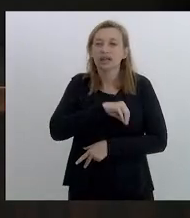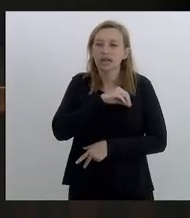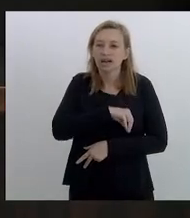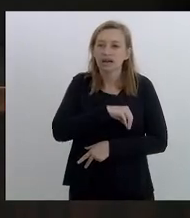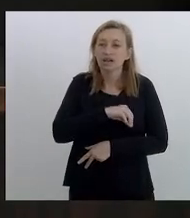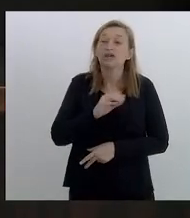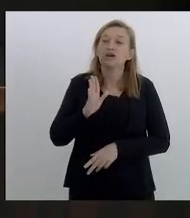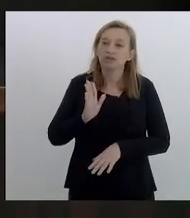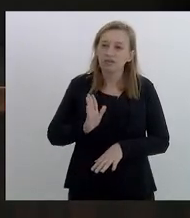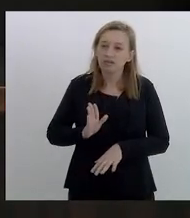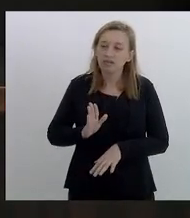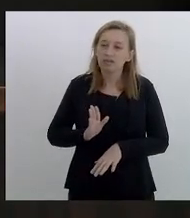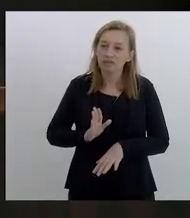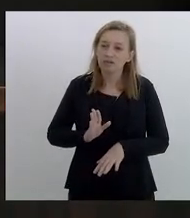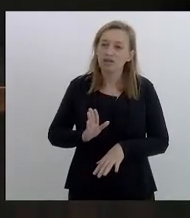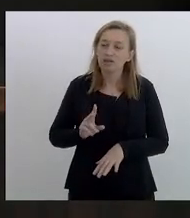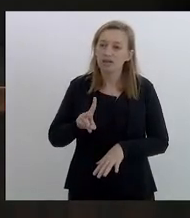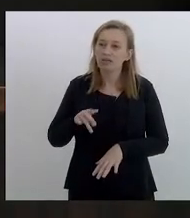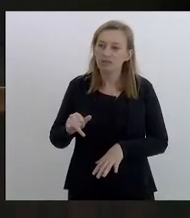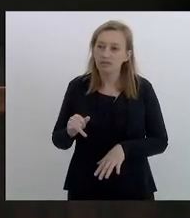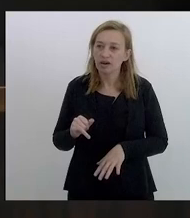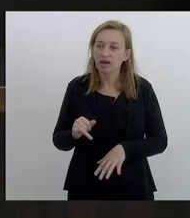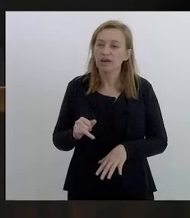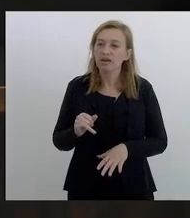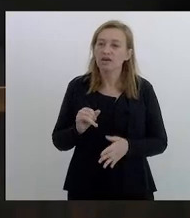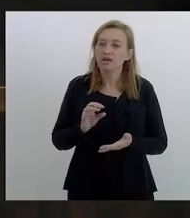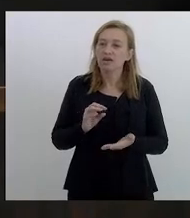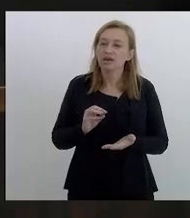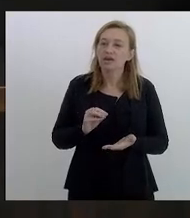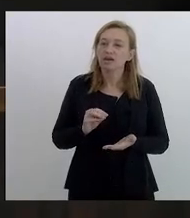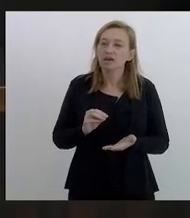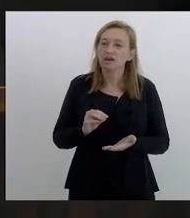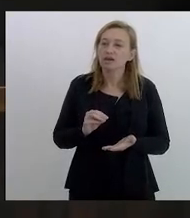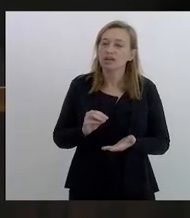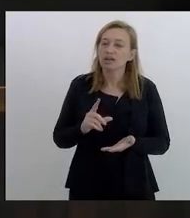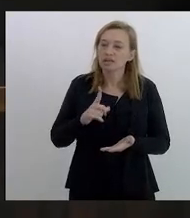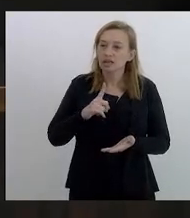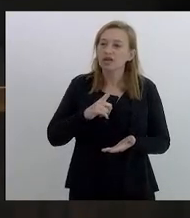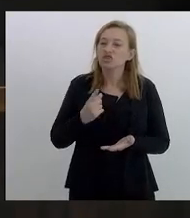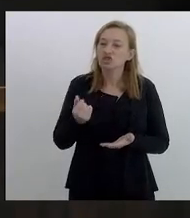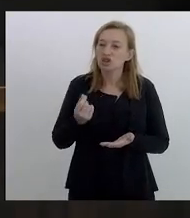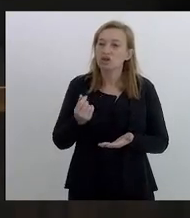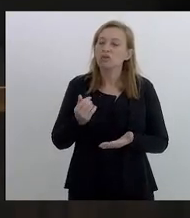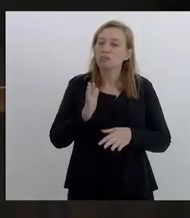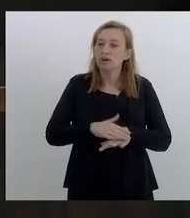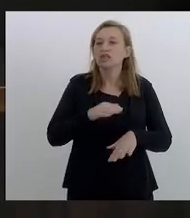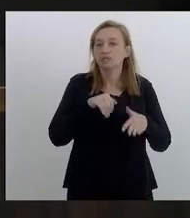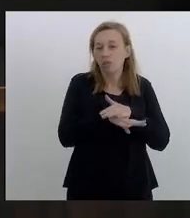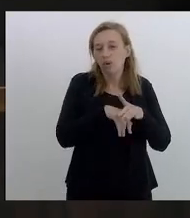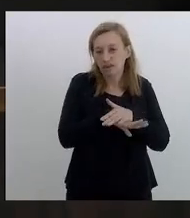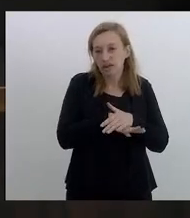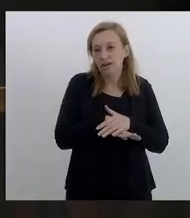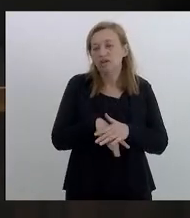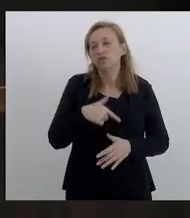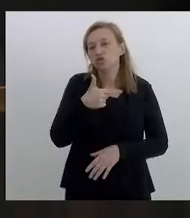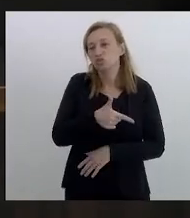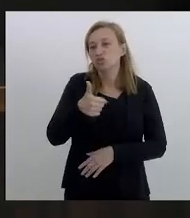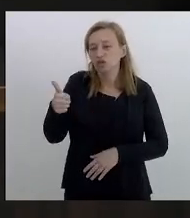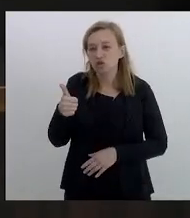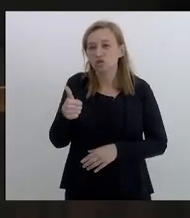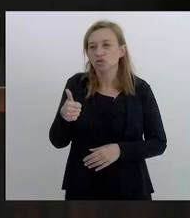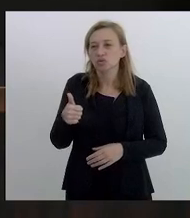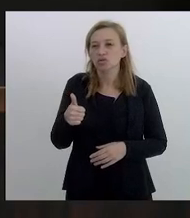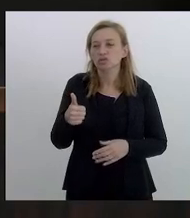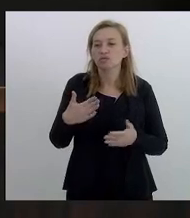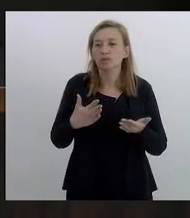vai sobrar para ter de gasto, porque nós vamos aqui, não tenho dúvida, aprovar 2021, que é o